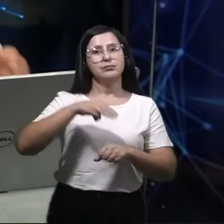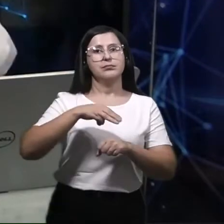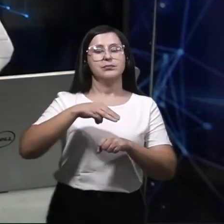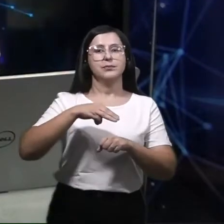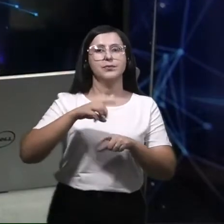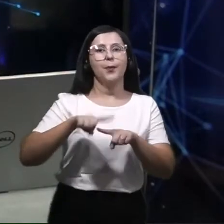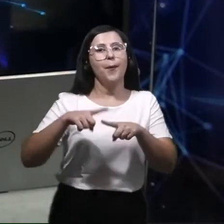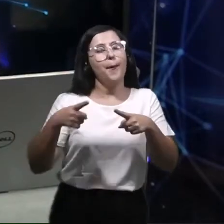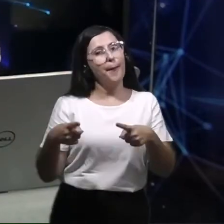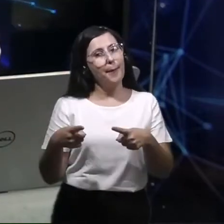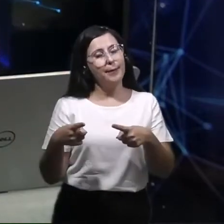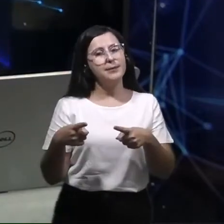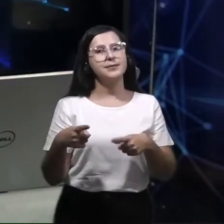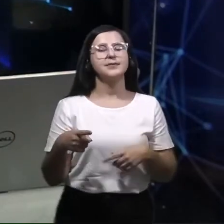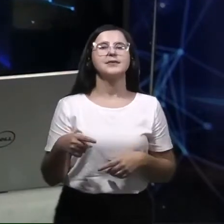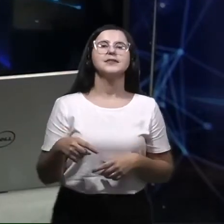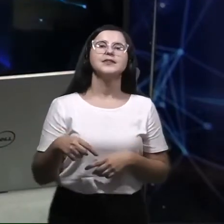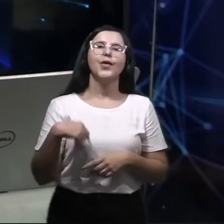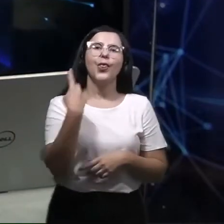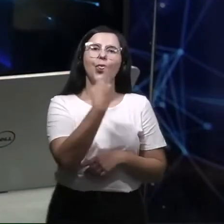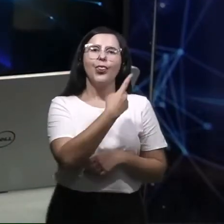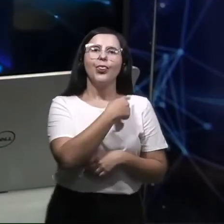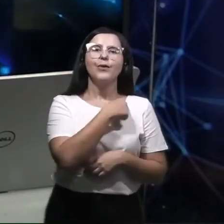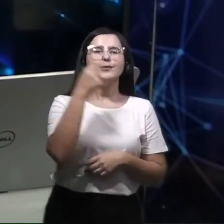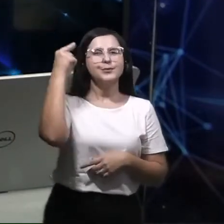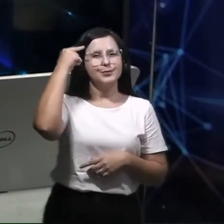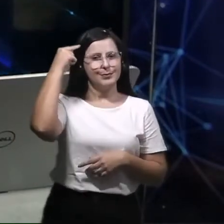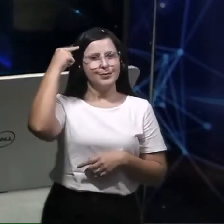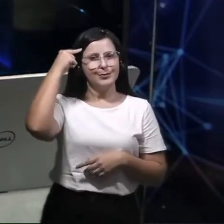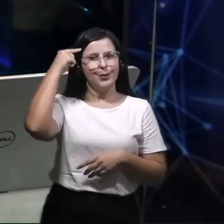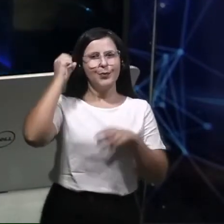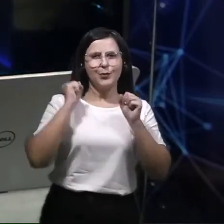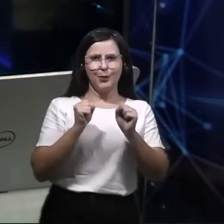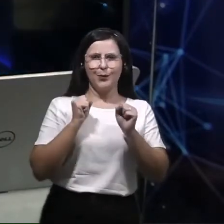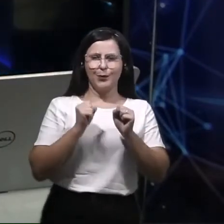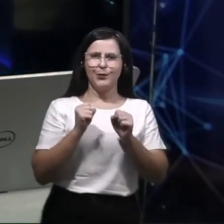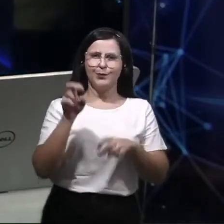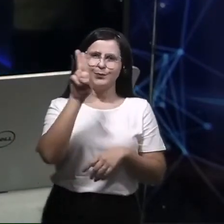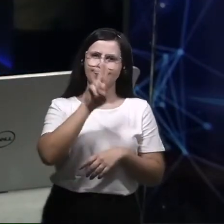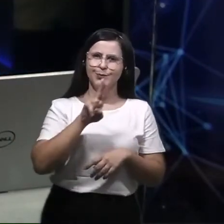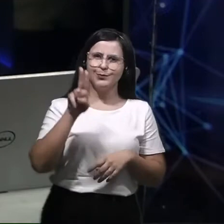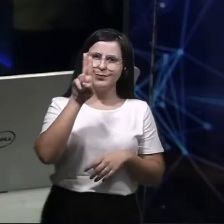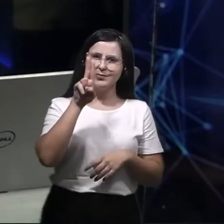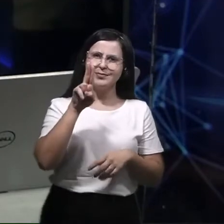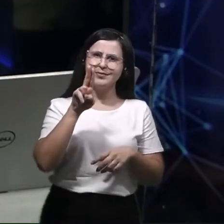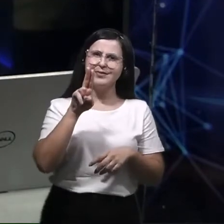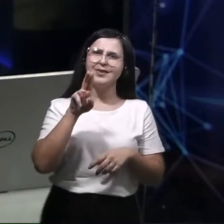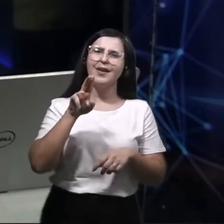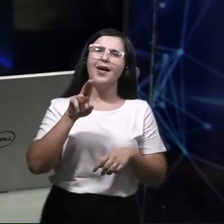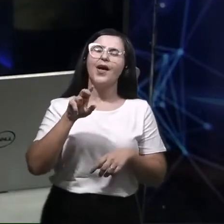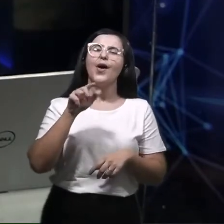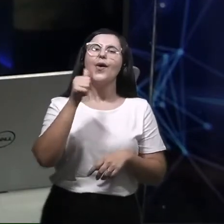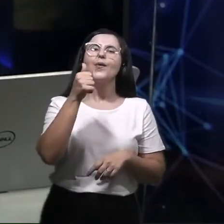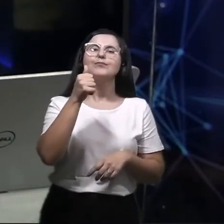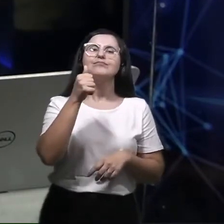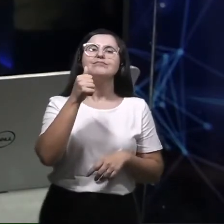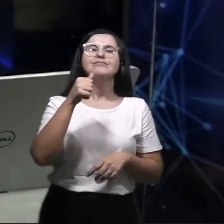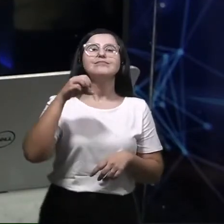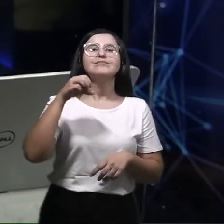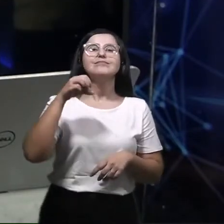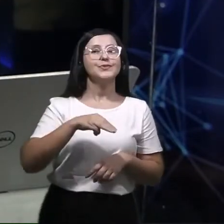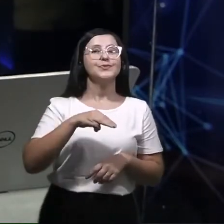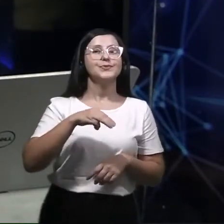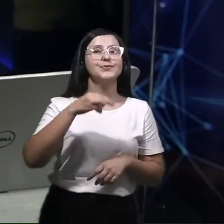finais. Mas nesse intervalo, nós fizemos o acordo entre os candidatos de que esse tempo fosse aumentado para 1 minuto e meio, tá certo? Então